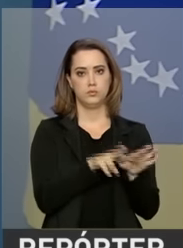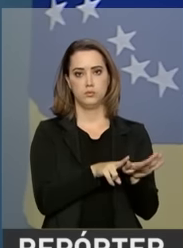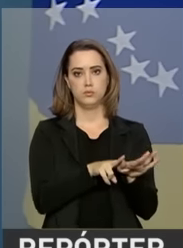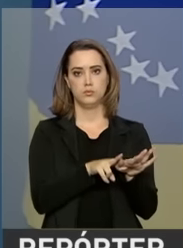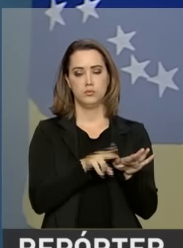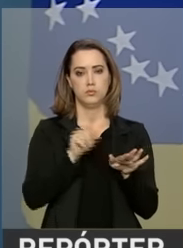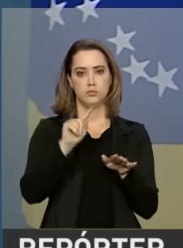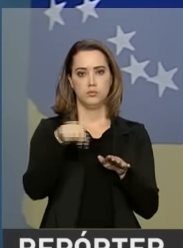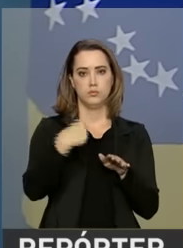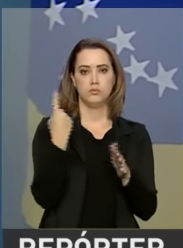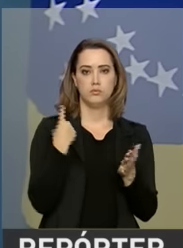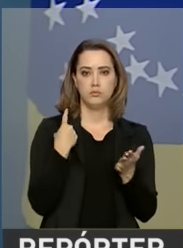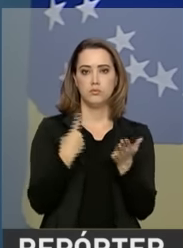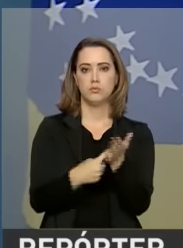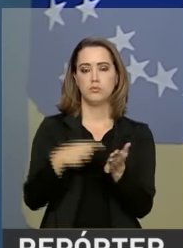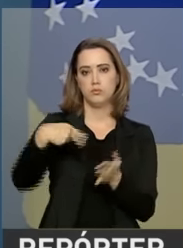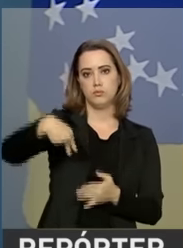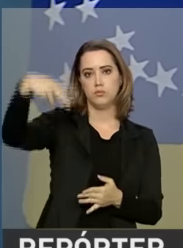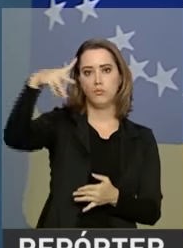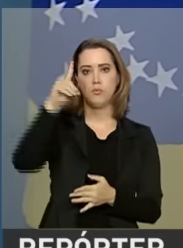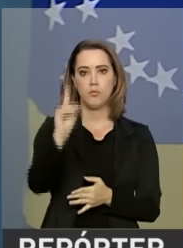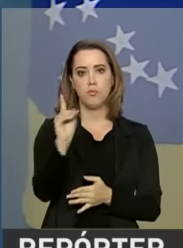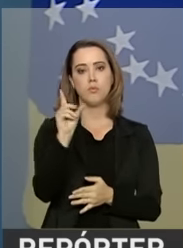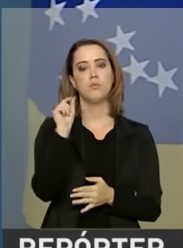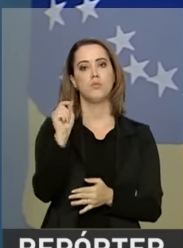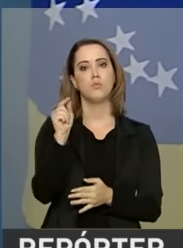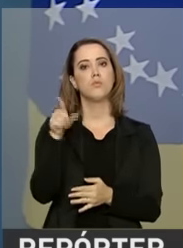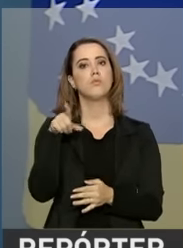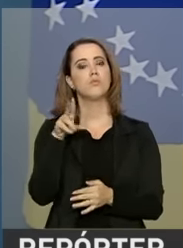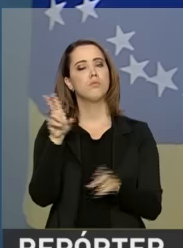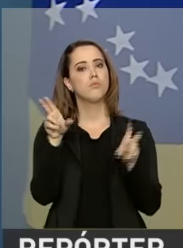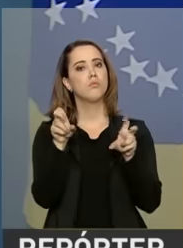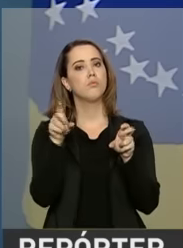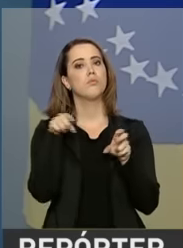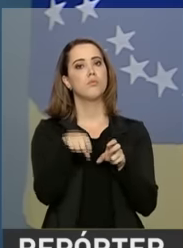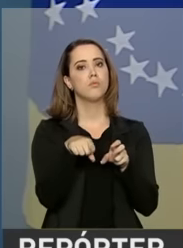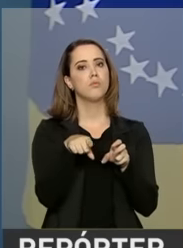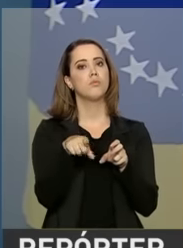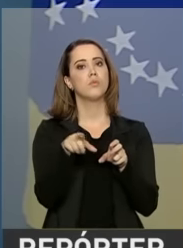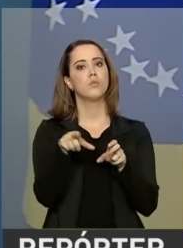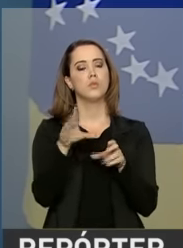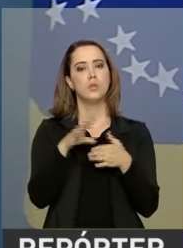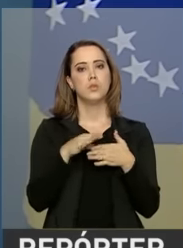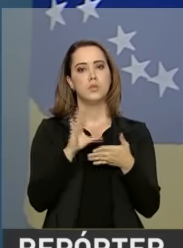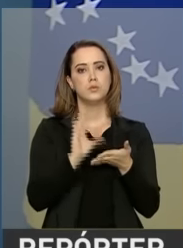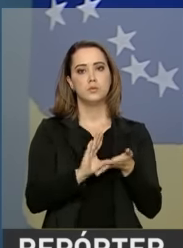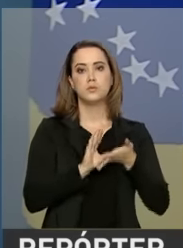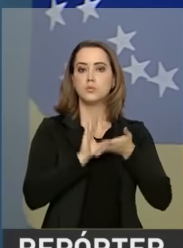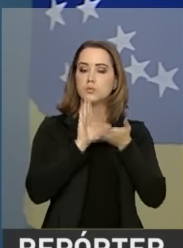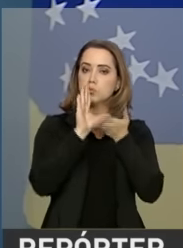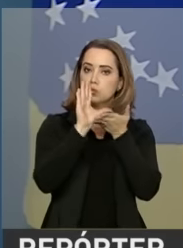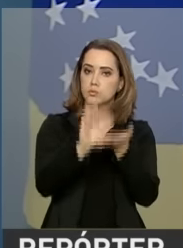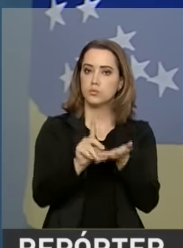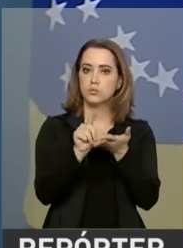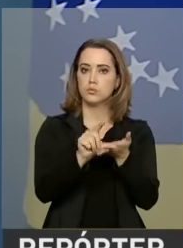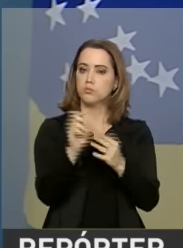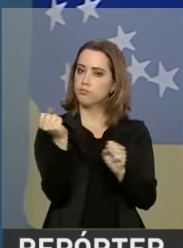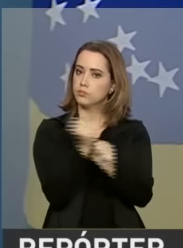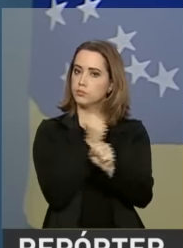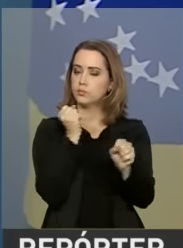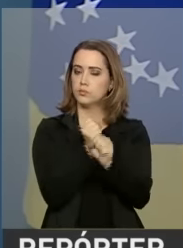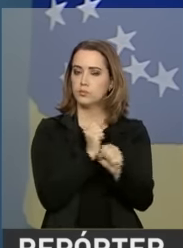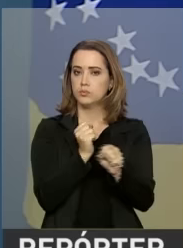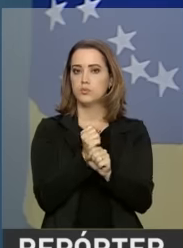confirmar no nordeste eh sobre do sobre o conselho presidindo o conselho de